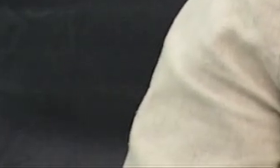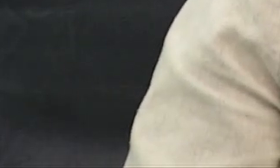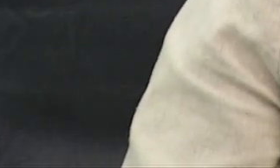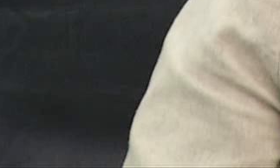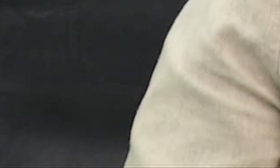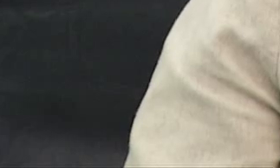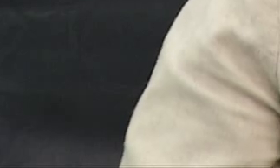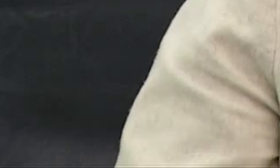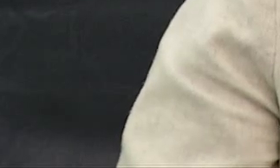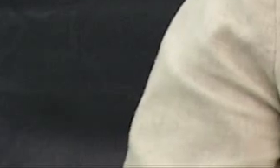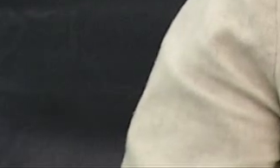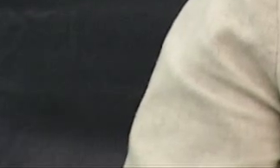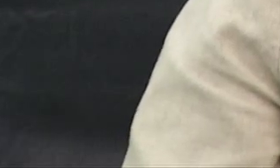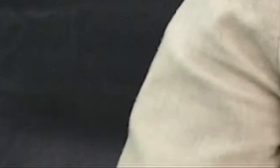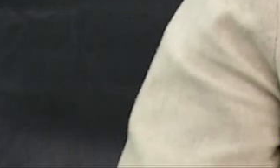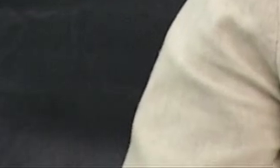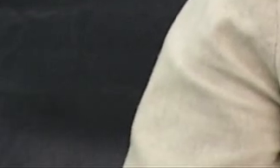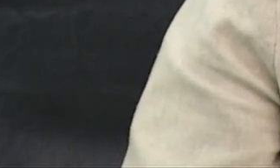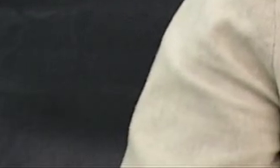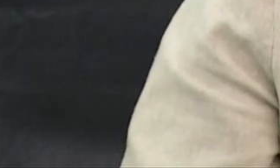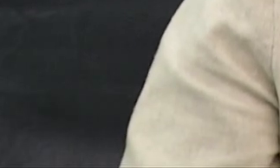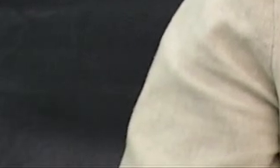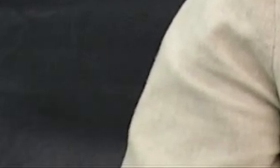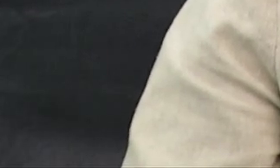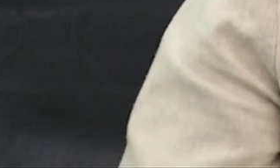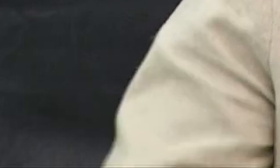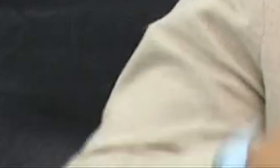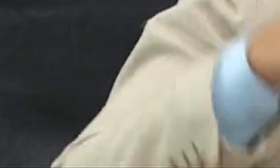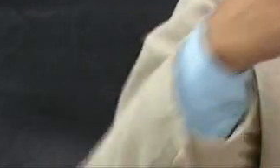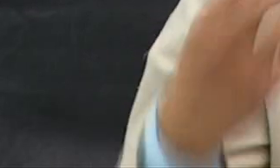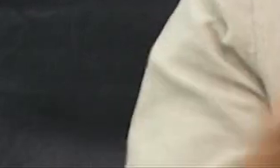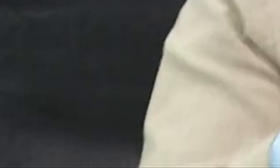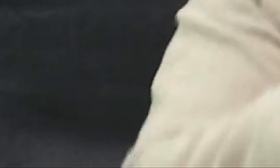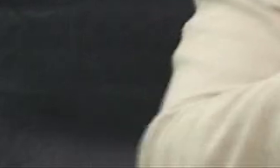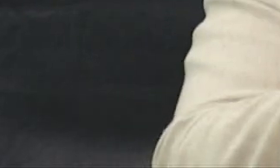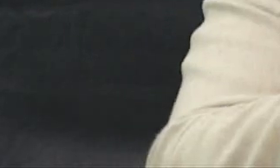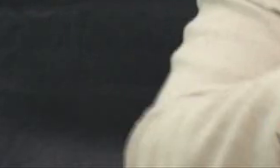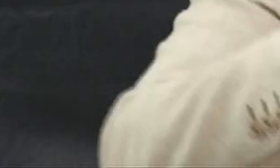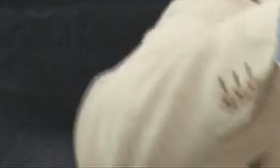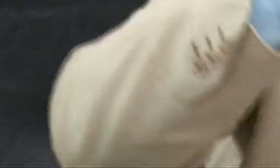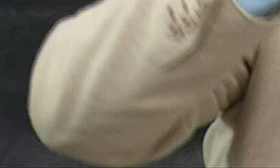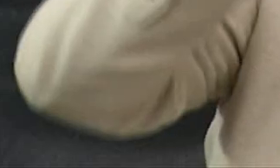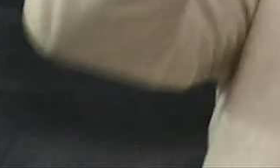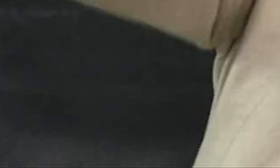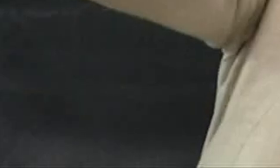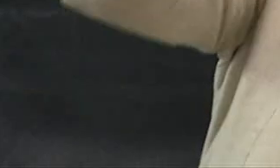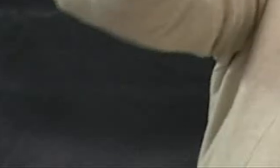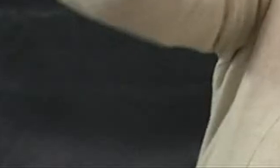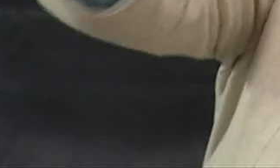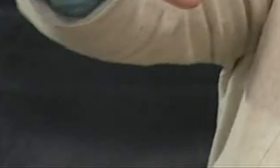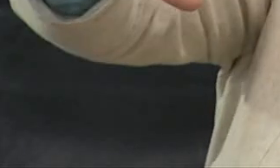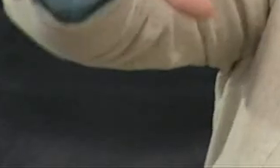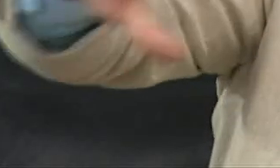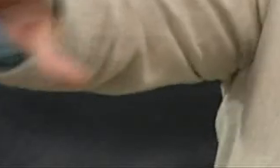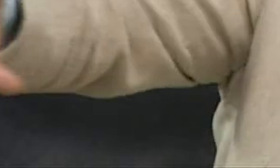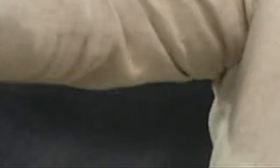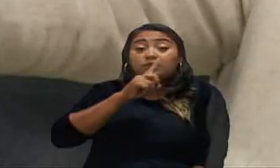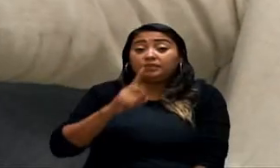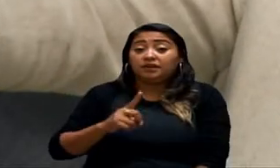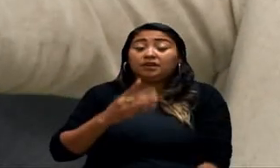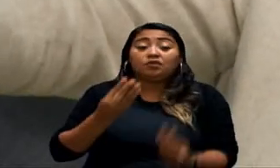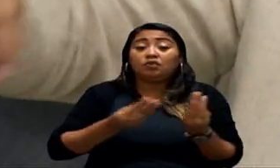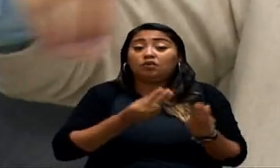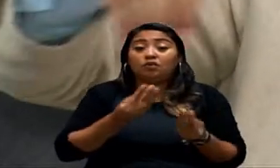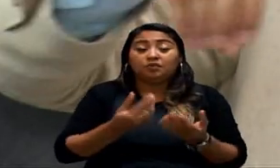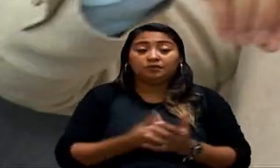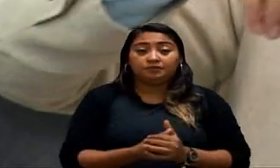cremado. E assim foi cremado. E existe todo um trabalho para isso, né? Para acontecer, eu não sabia como funciona,